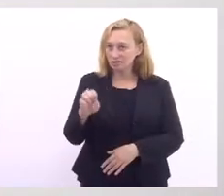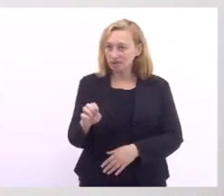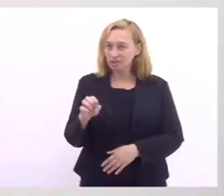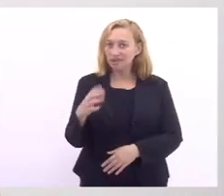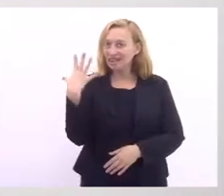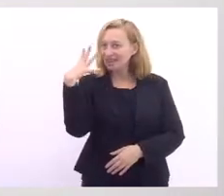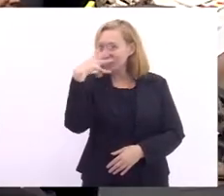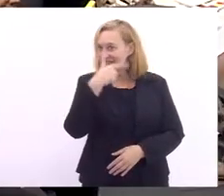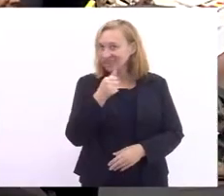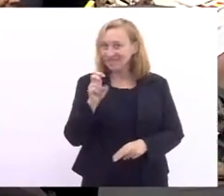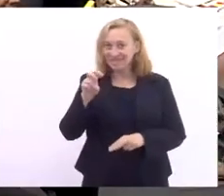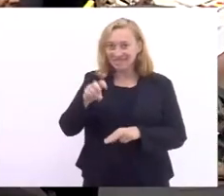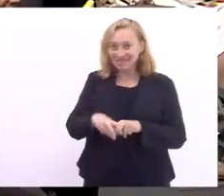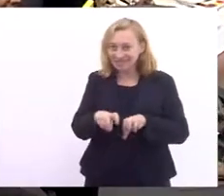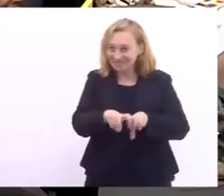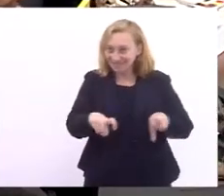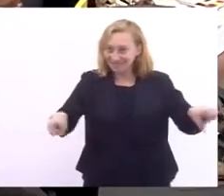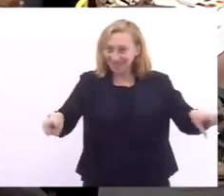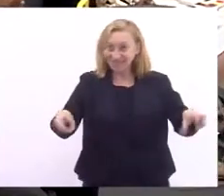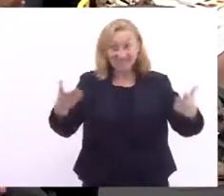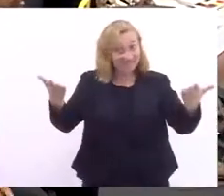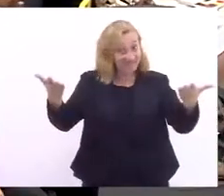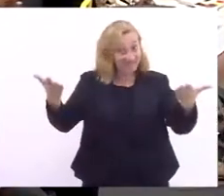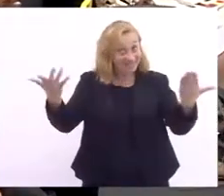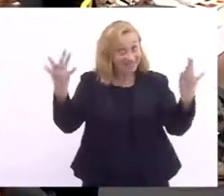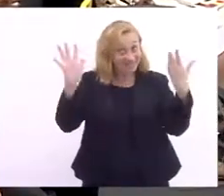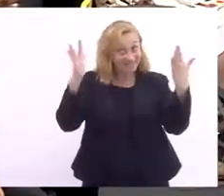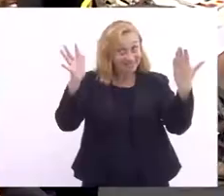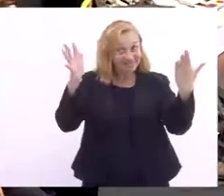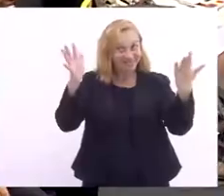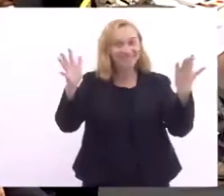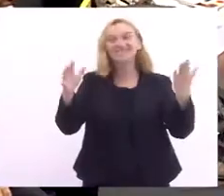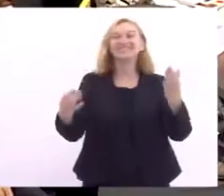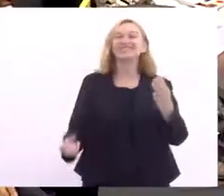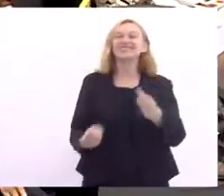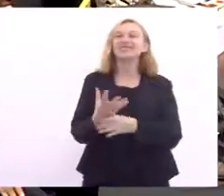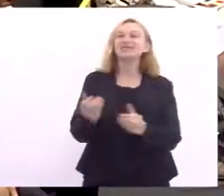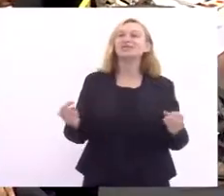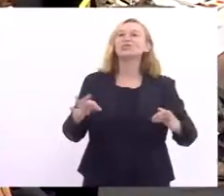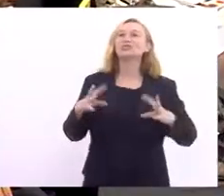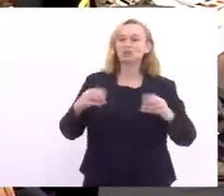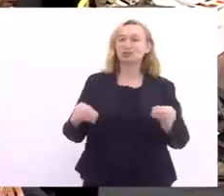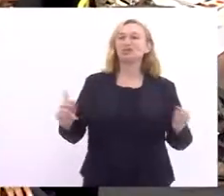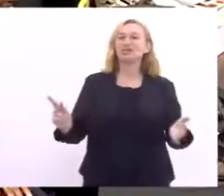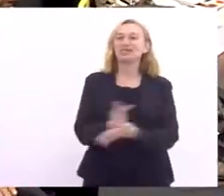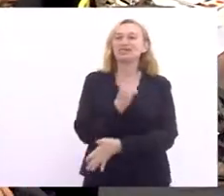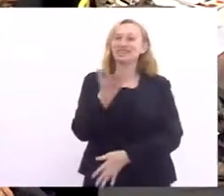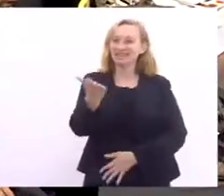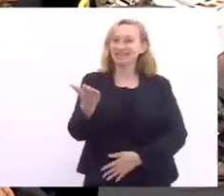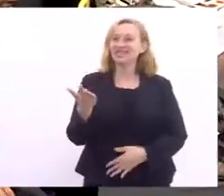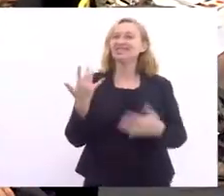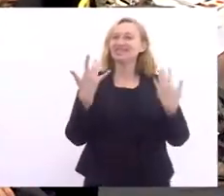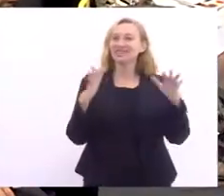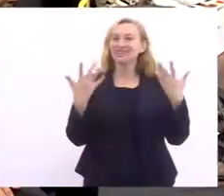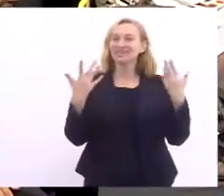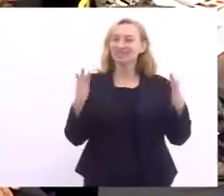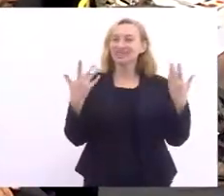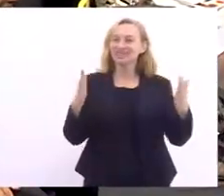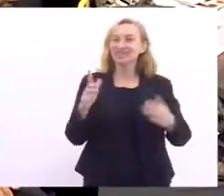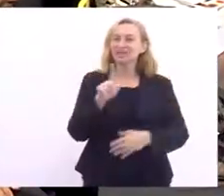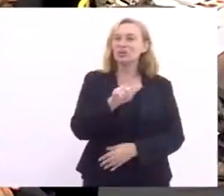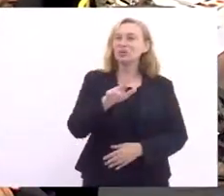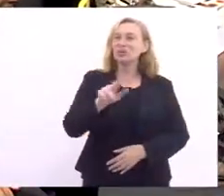ali ó Lindíssima sentado em uma fileira e que constrói e faz tudo acontecer então é isso saudar